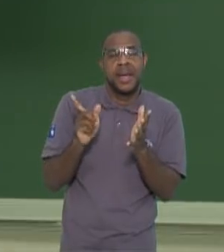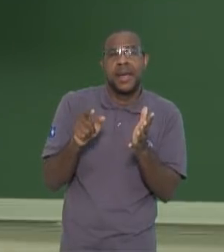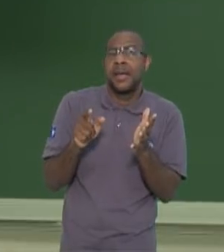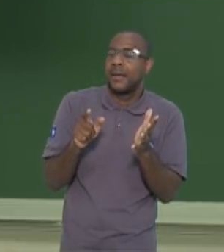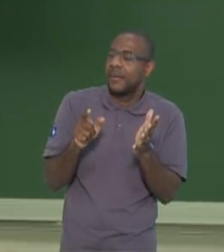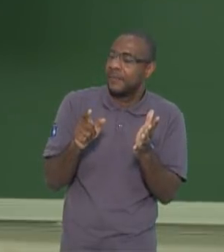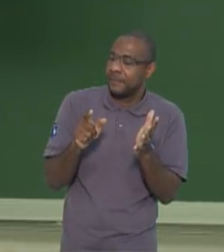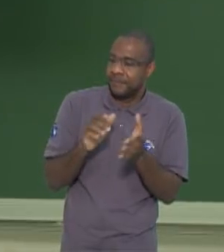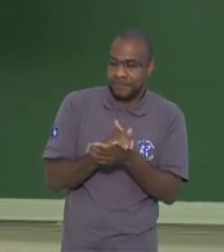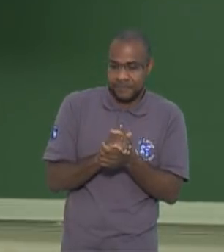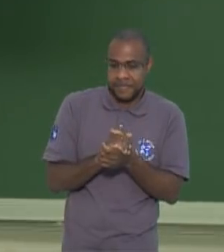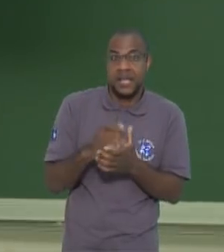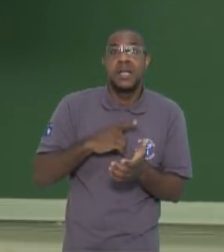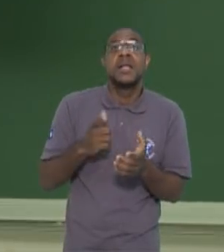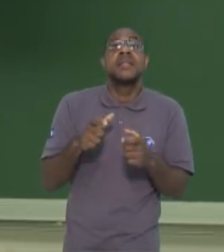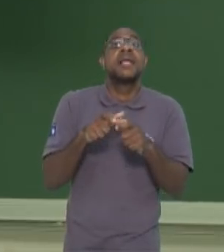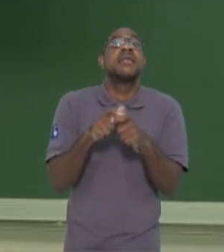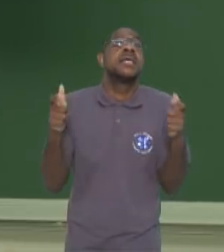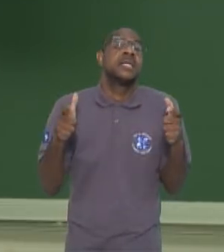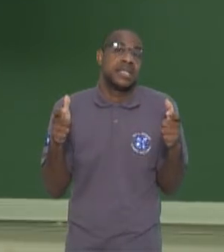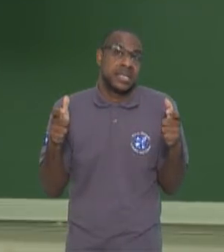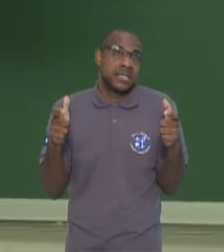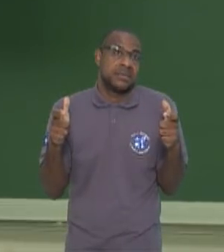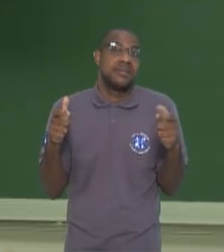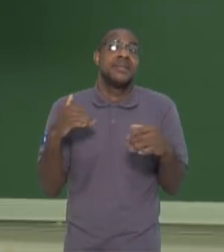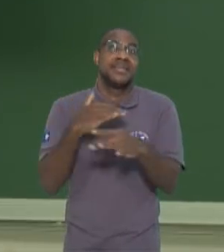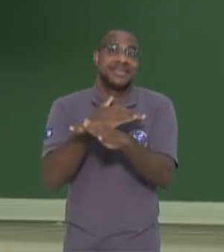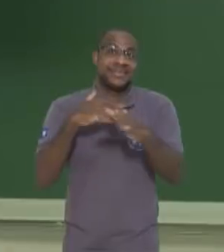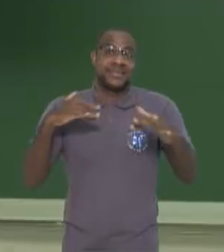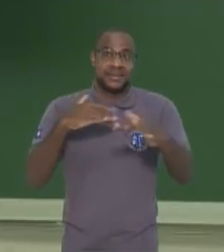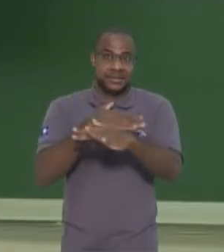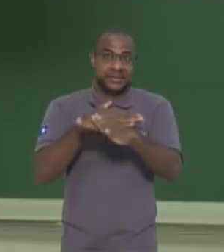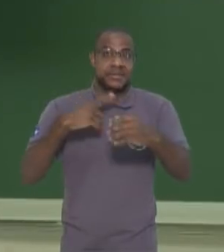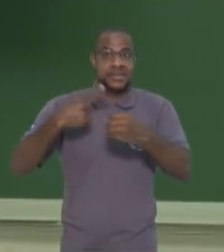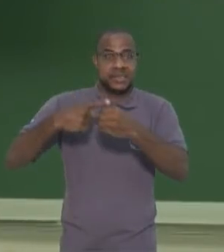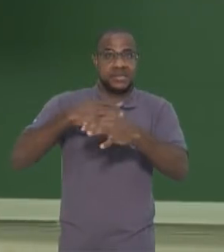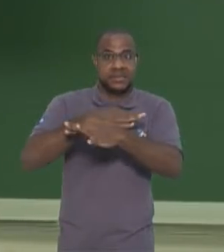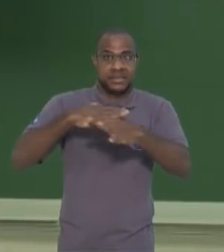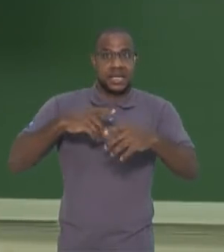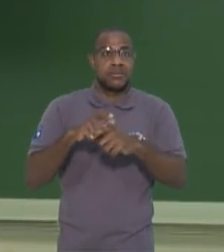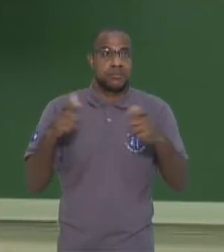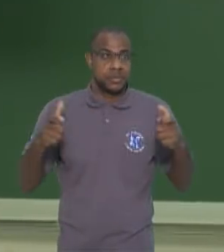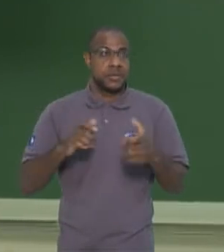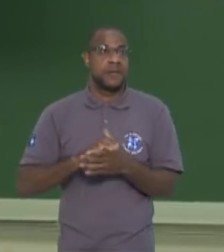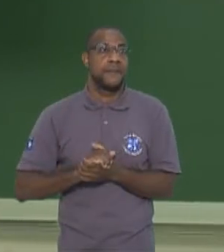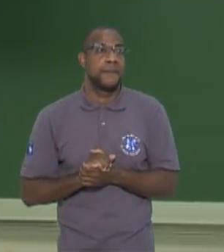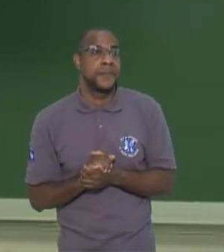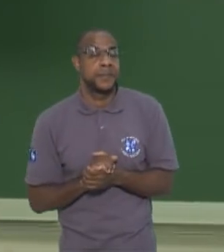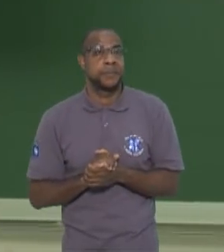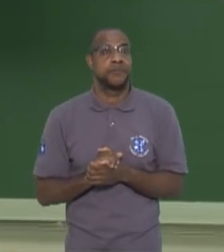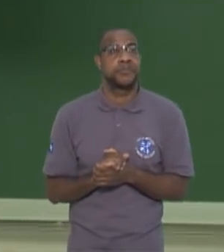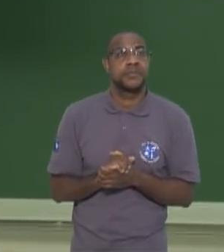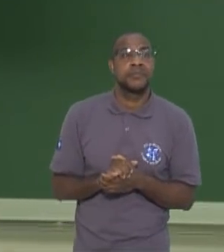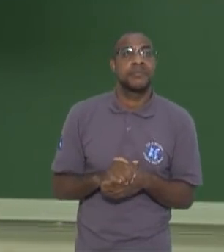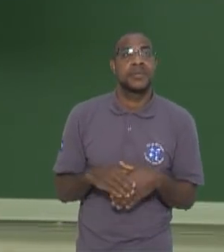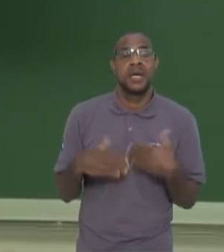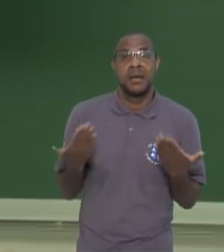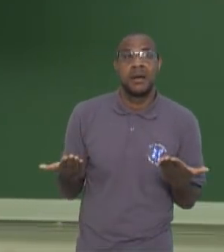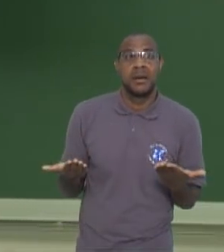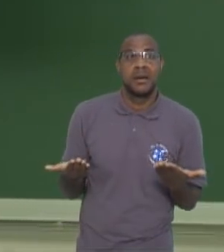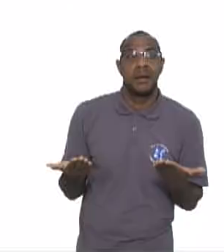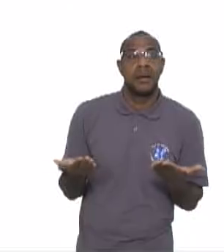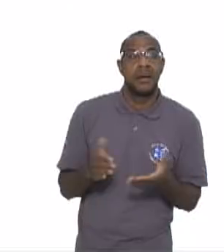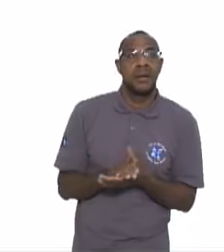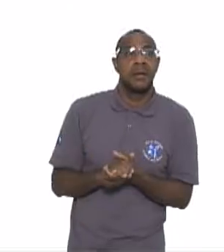muito das grandes cidades. Vocês vão ver que tem a ver com isso, diferente dos Moerectãs que a gente vai trabalhar.